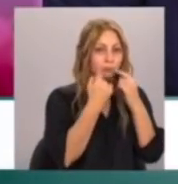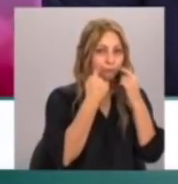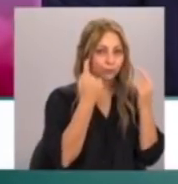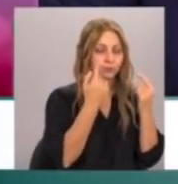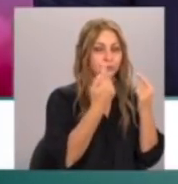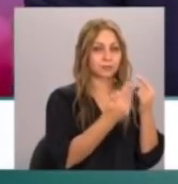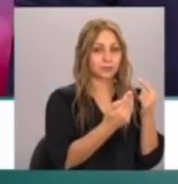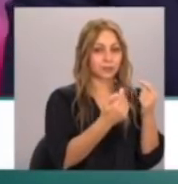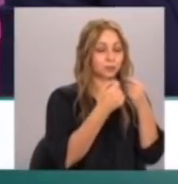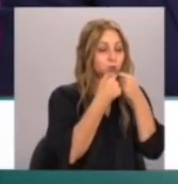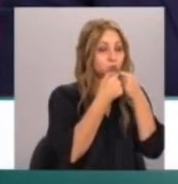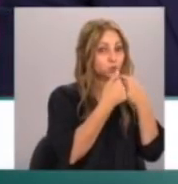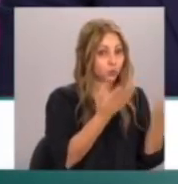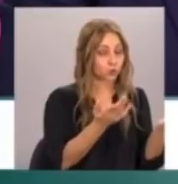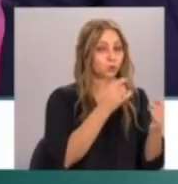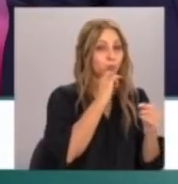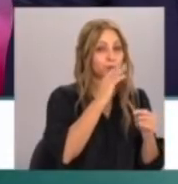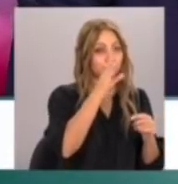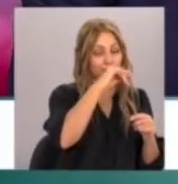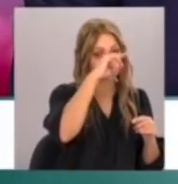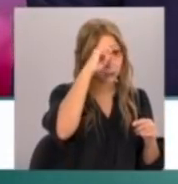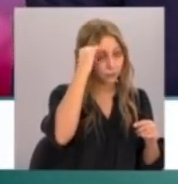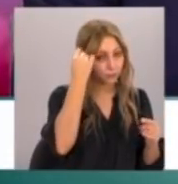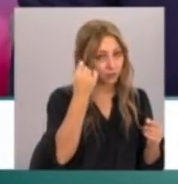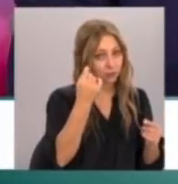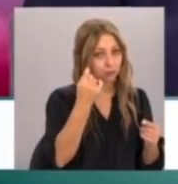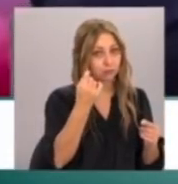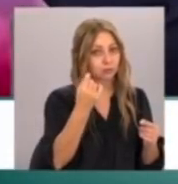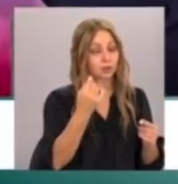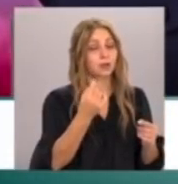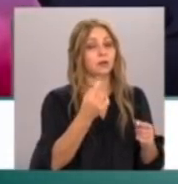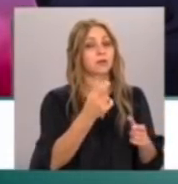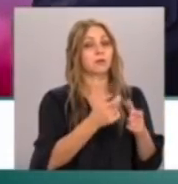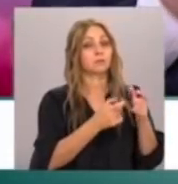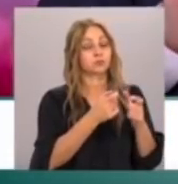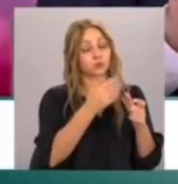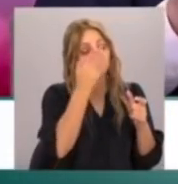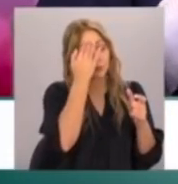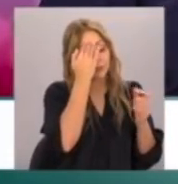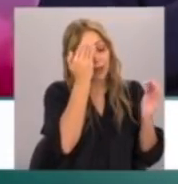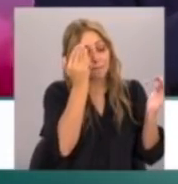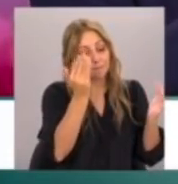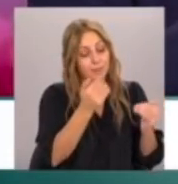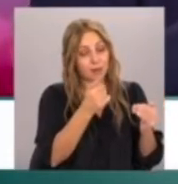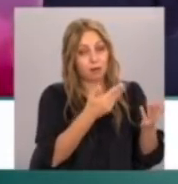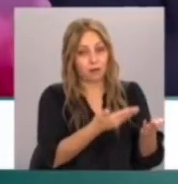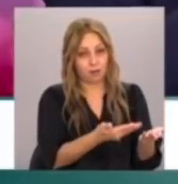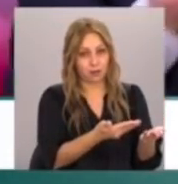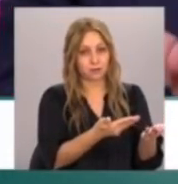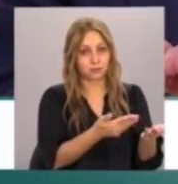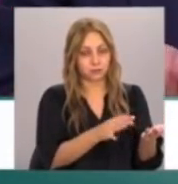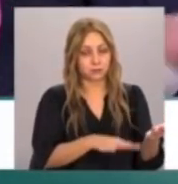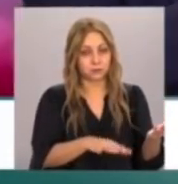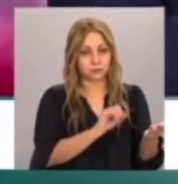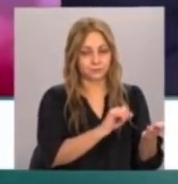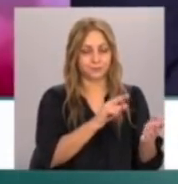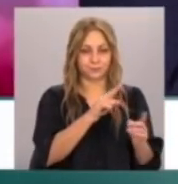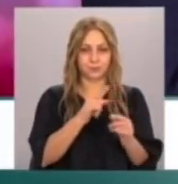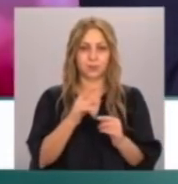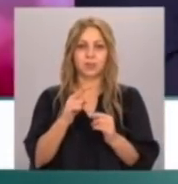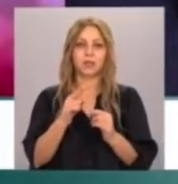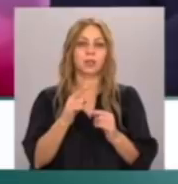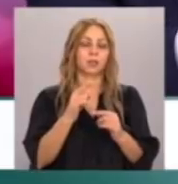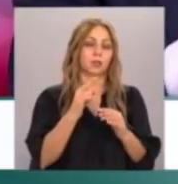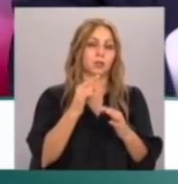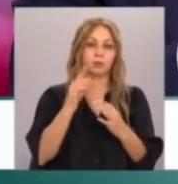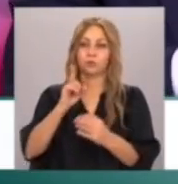contigo viu é Magrinho violência ainda são os mesmos não deixou por menos de leite muita coisa assim exatamente Nós também é muito simples no privado